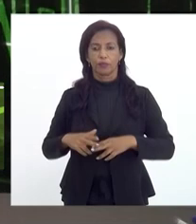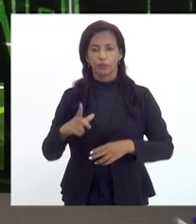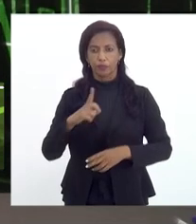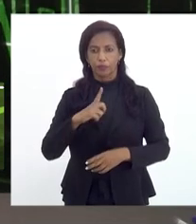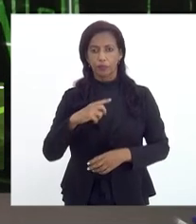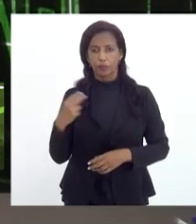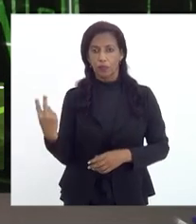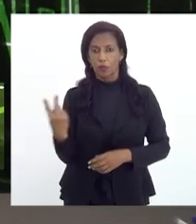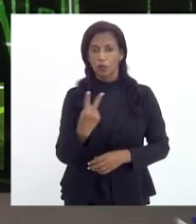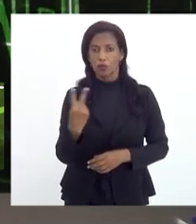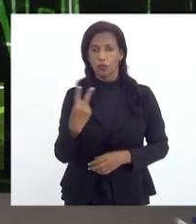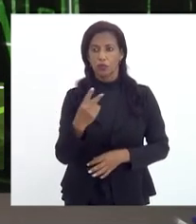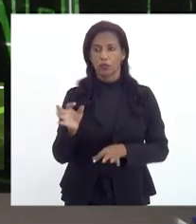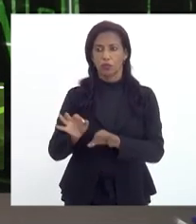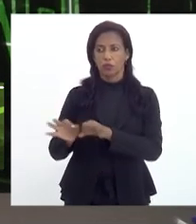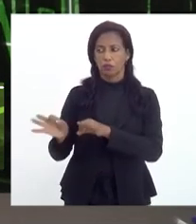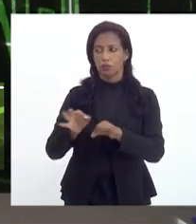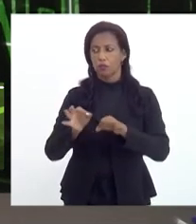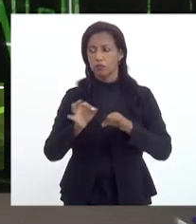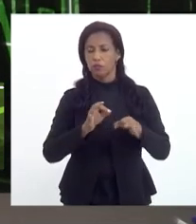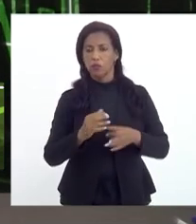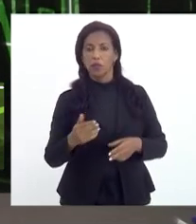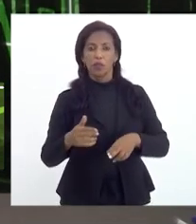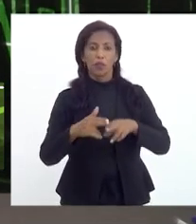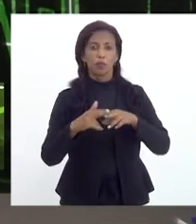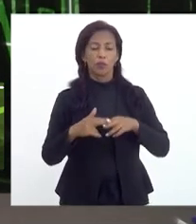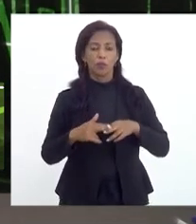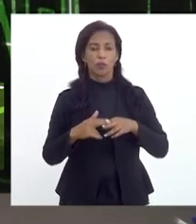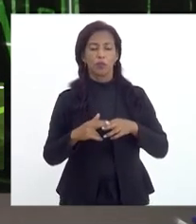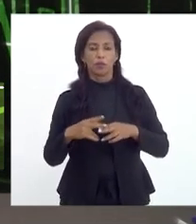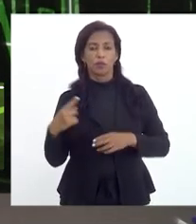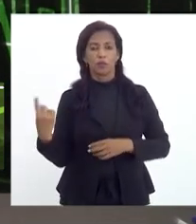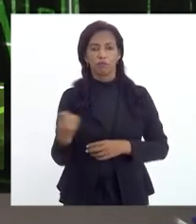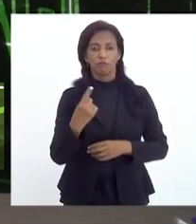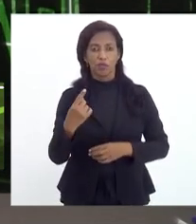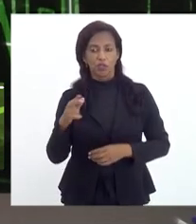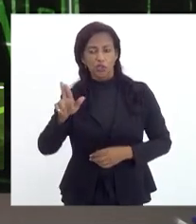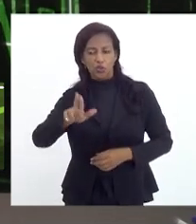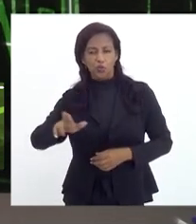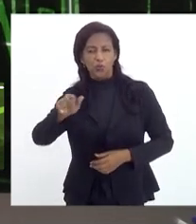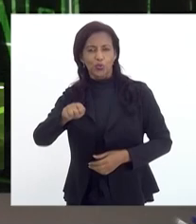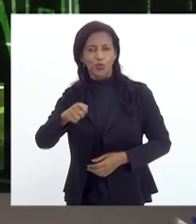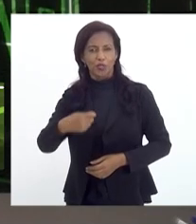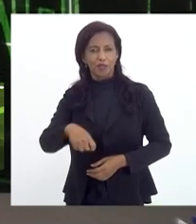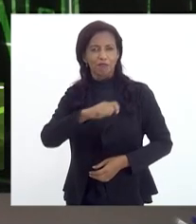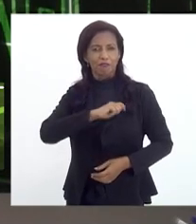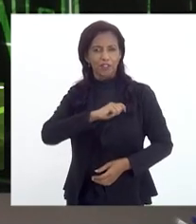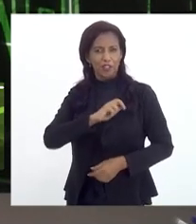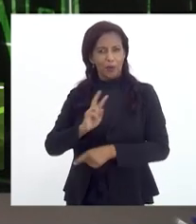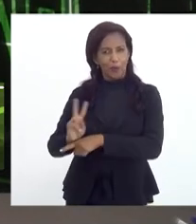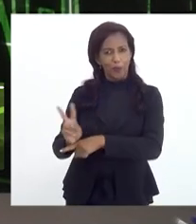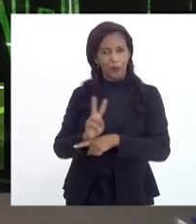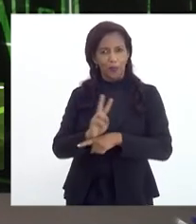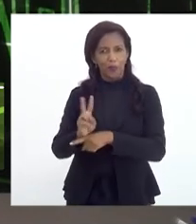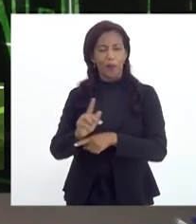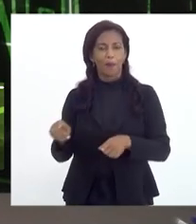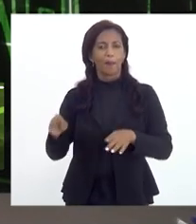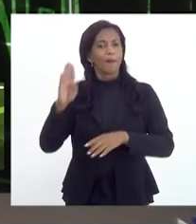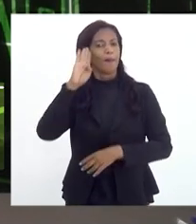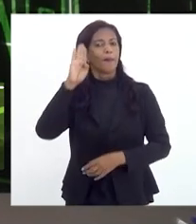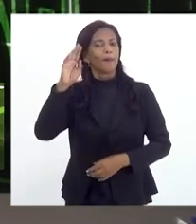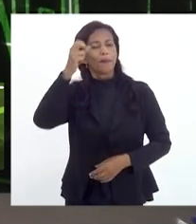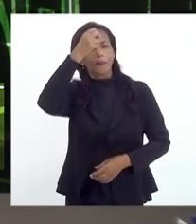tem os dois planos E por isso Que a gente Utiliza O de regime De recuperação fiscal Inclusive O município do Rio